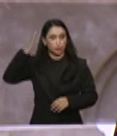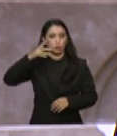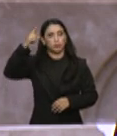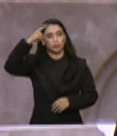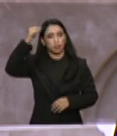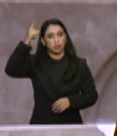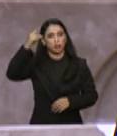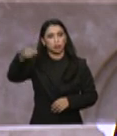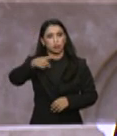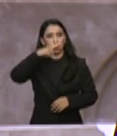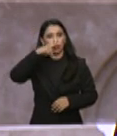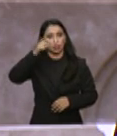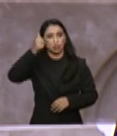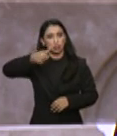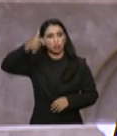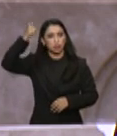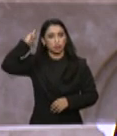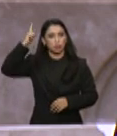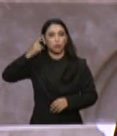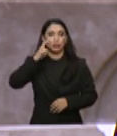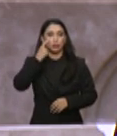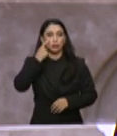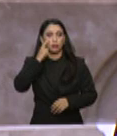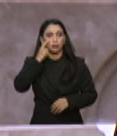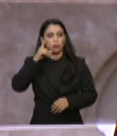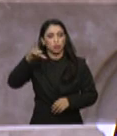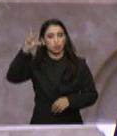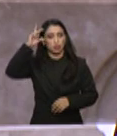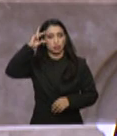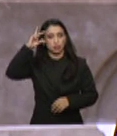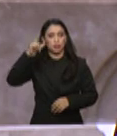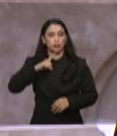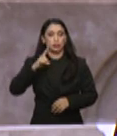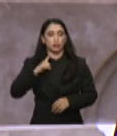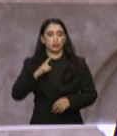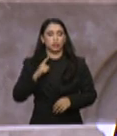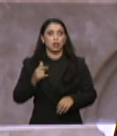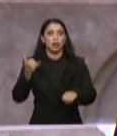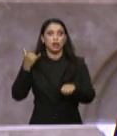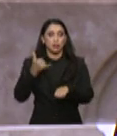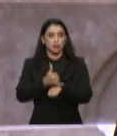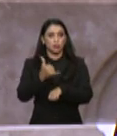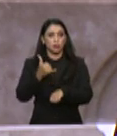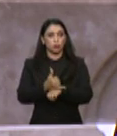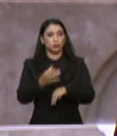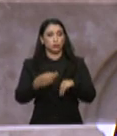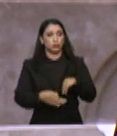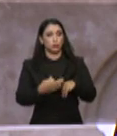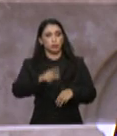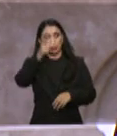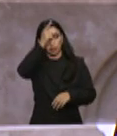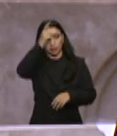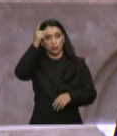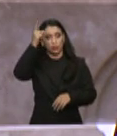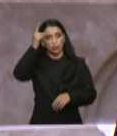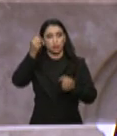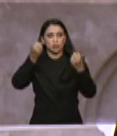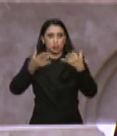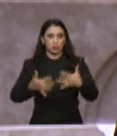Barroso, Edson Fachin, Alexandre de Moraes, Nunes Marques e André Mendonça. Ausente, justificadamente, o senhor ministro Ricardo